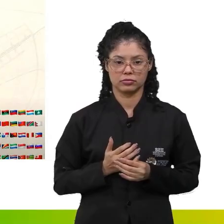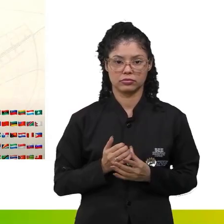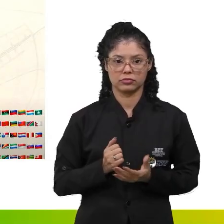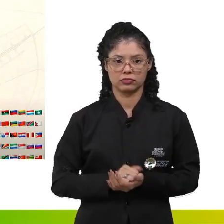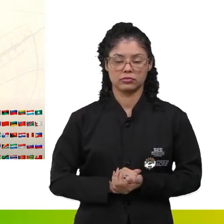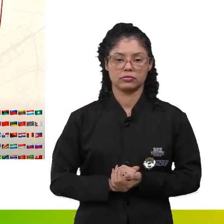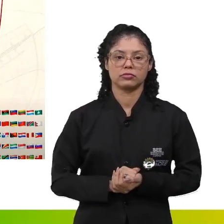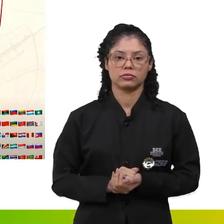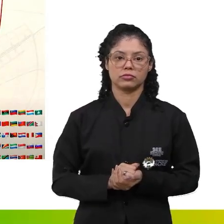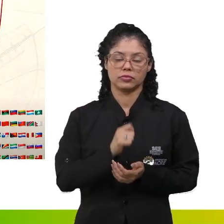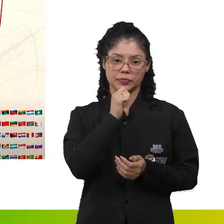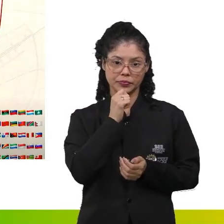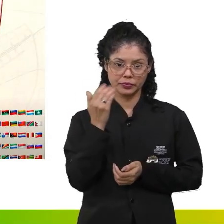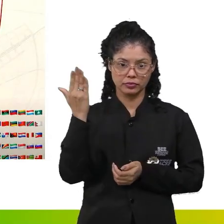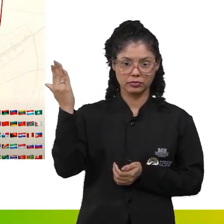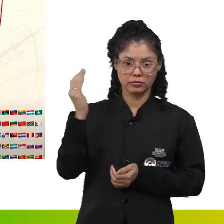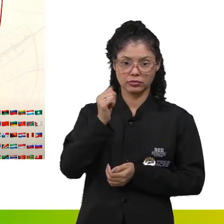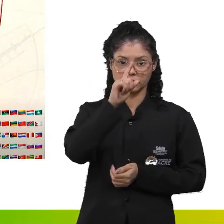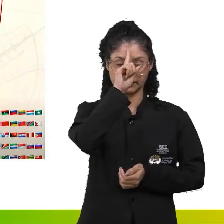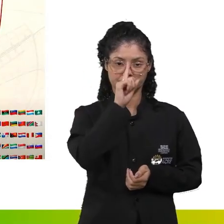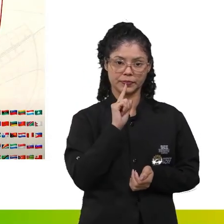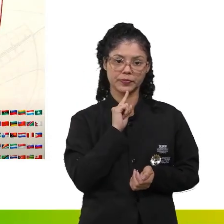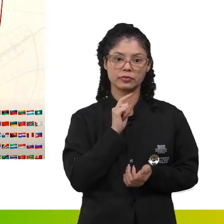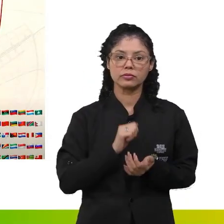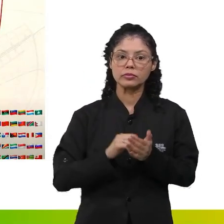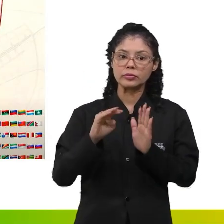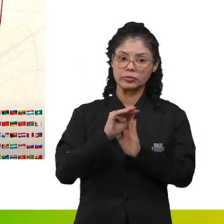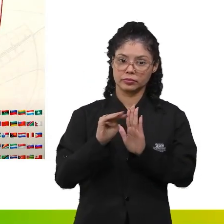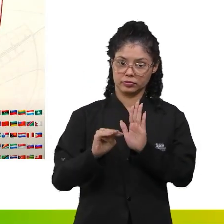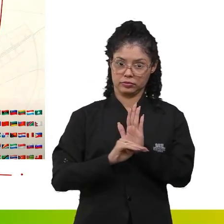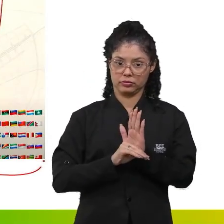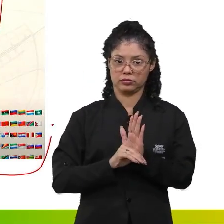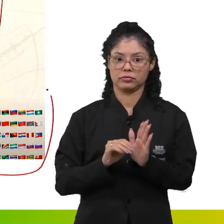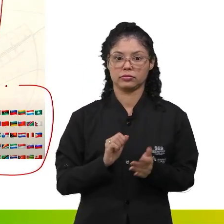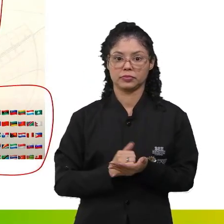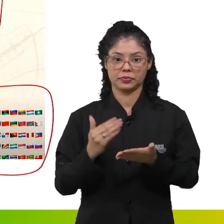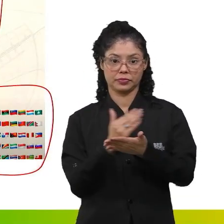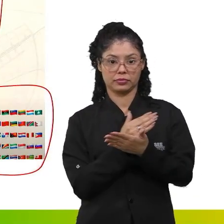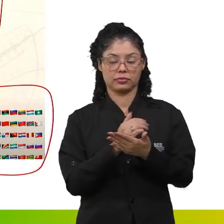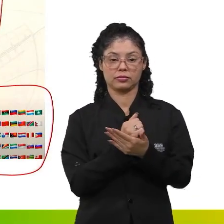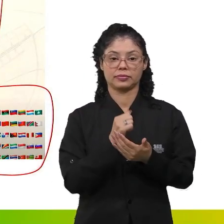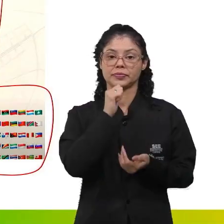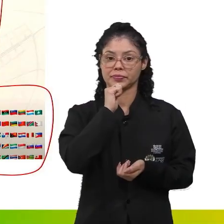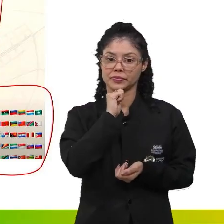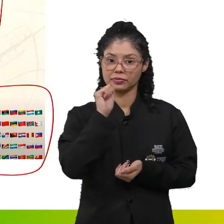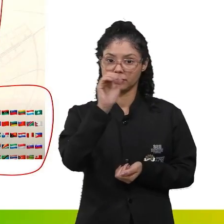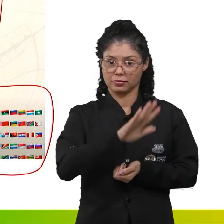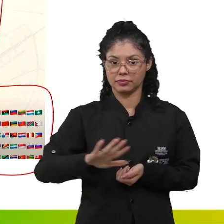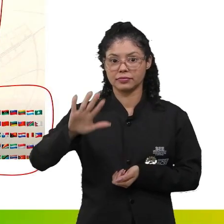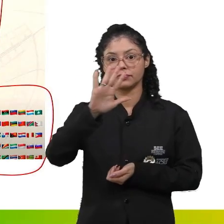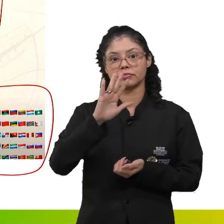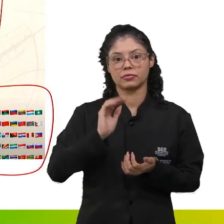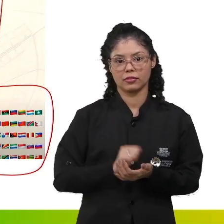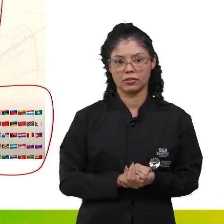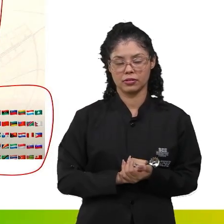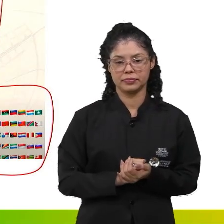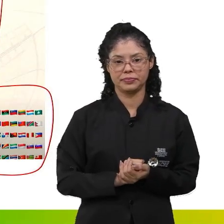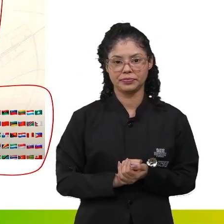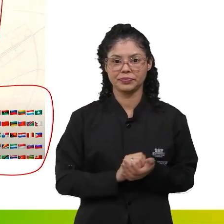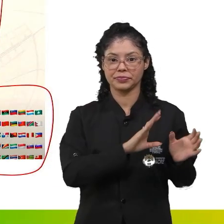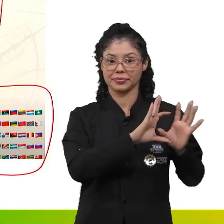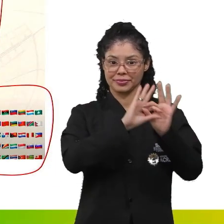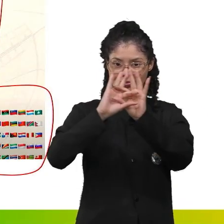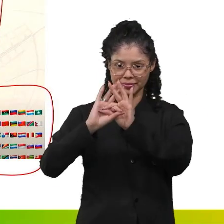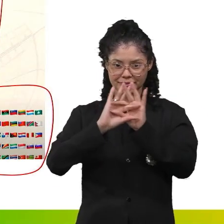Temos os anéis olímpicos aqui em tela e abaixo nós temos algumas nações que fazem parte dos Jogos